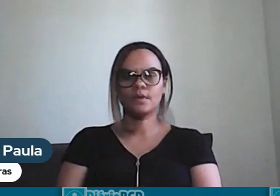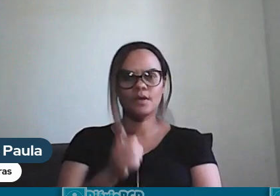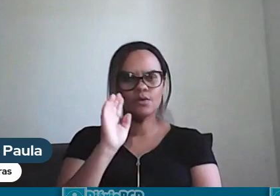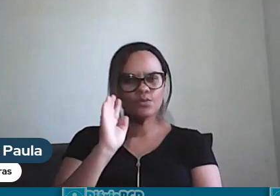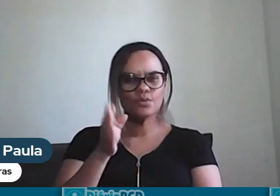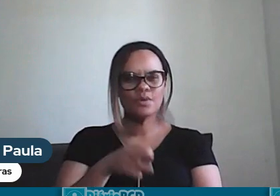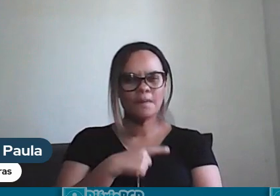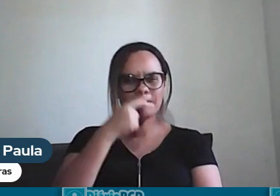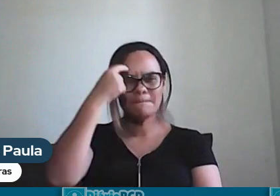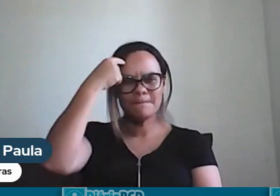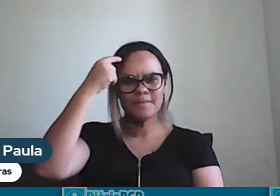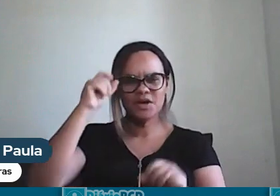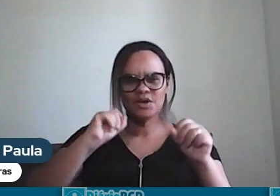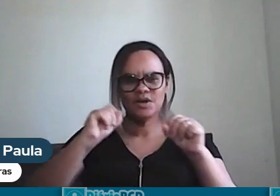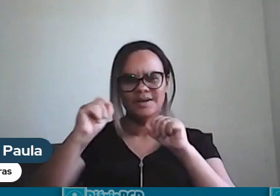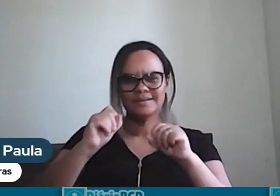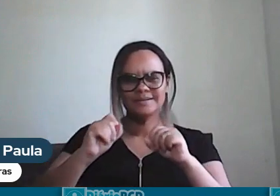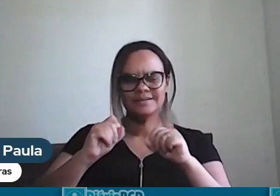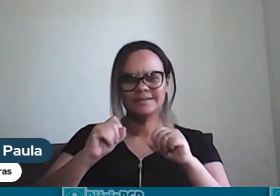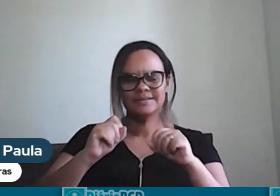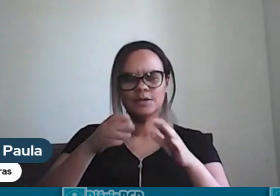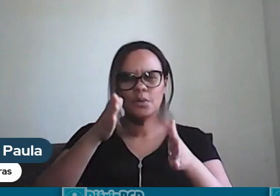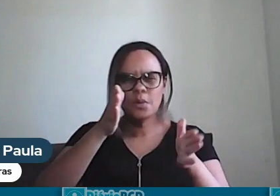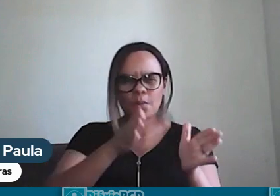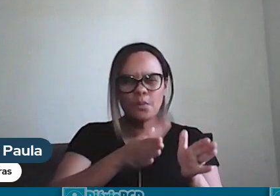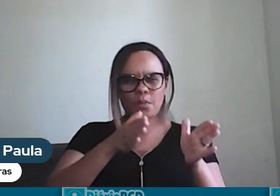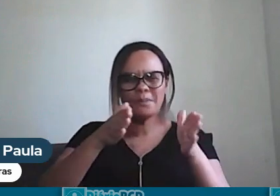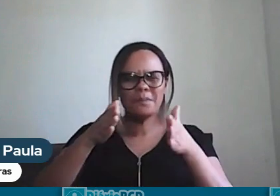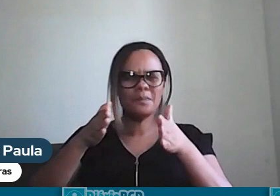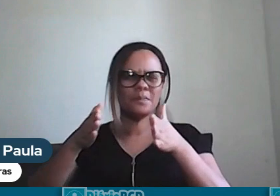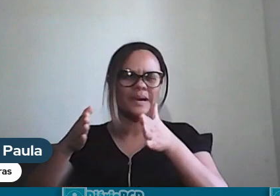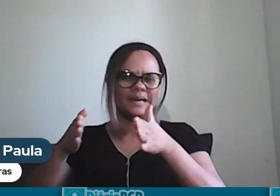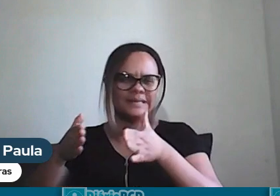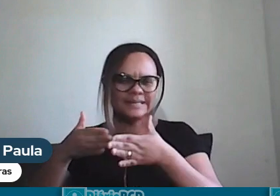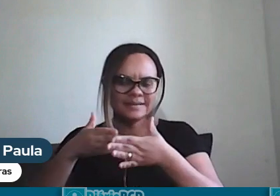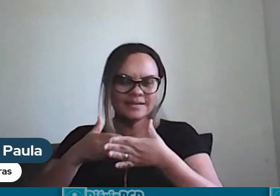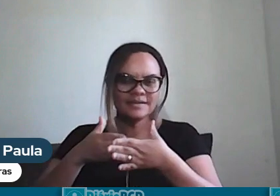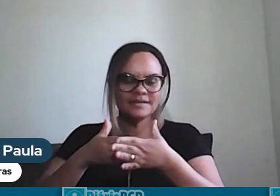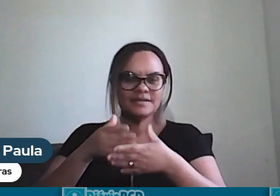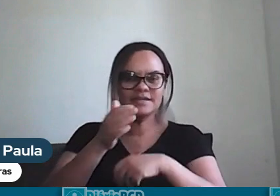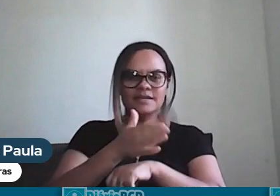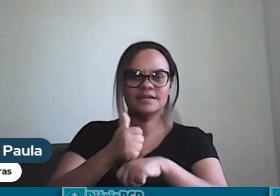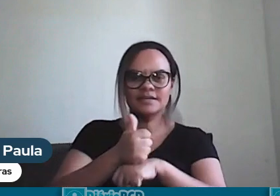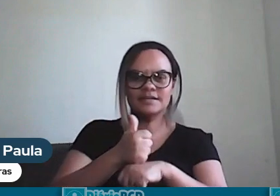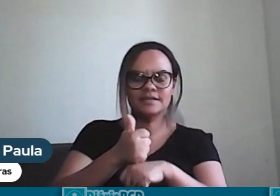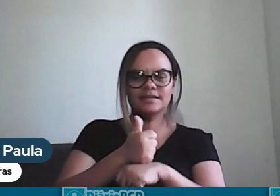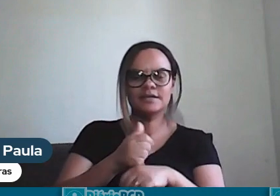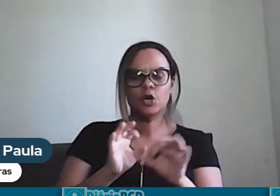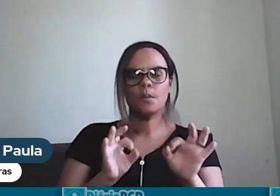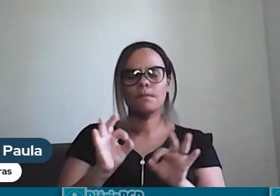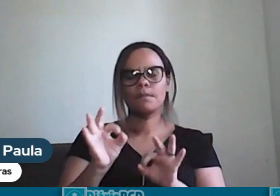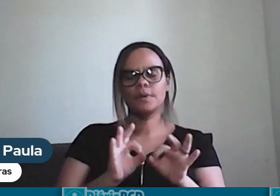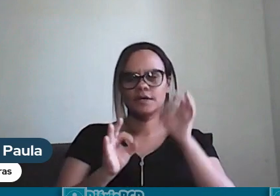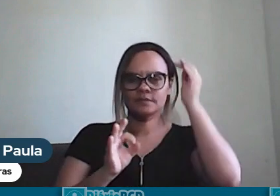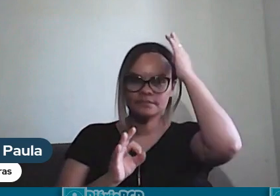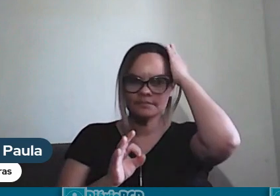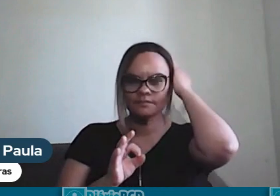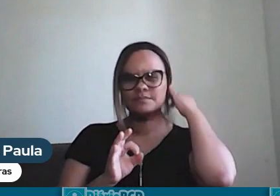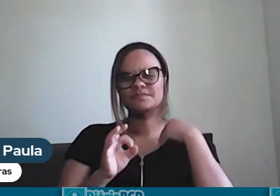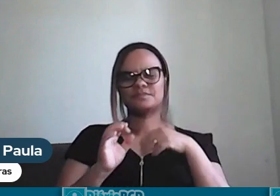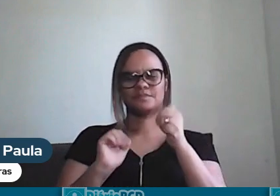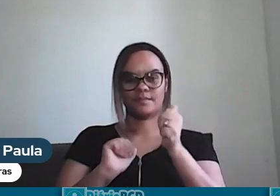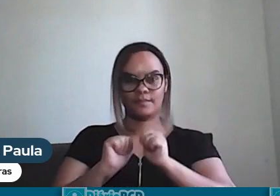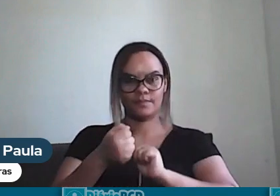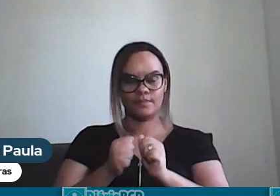a pensar qual é um prazo necessário para que esses profissionais estejam preparados para fazer uma